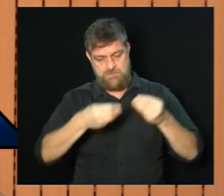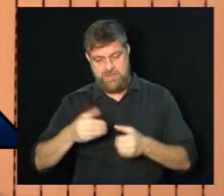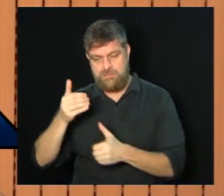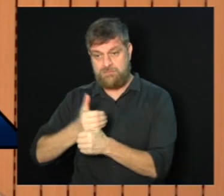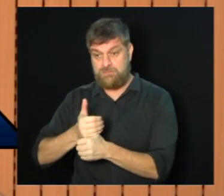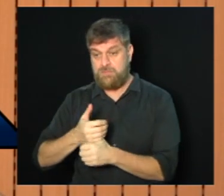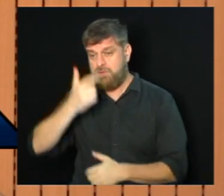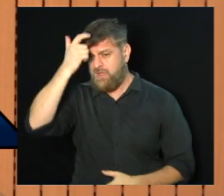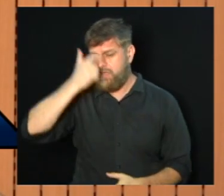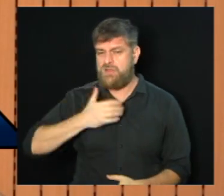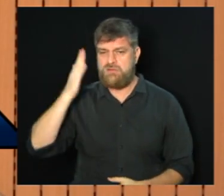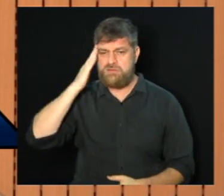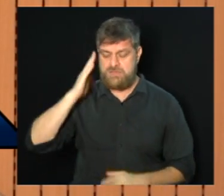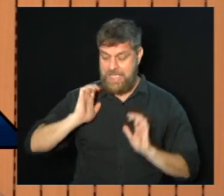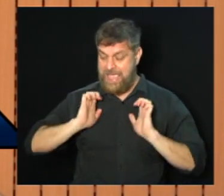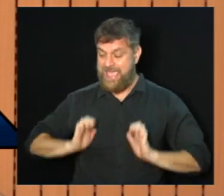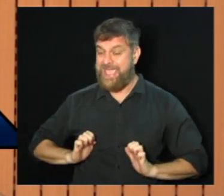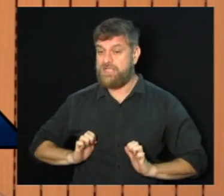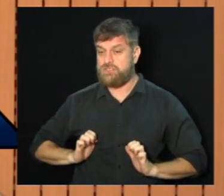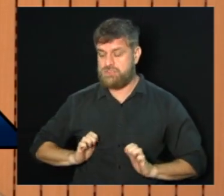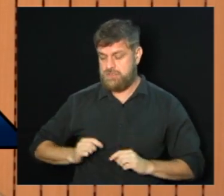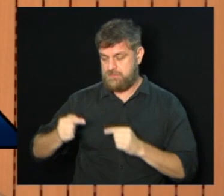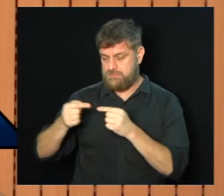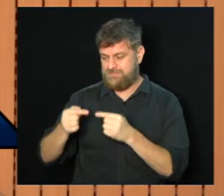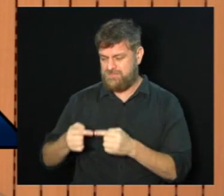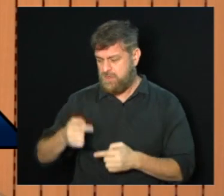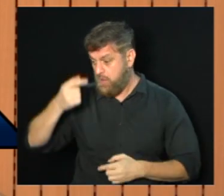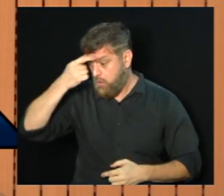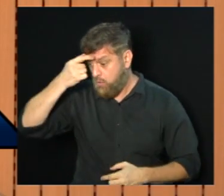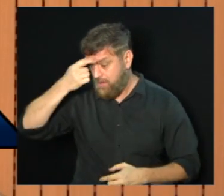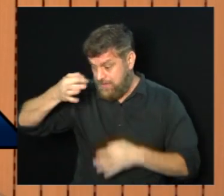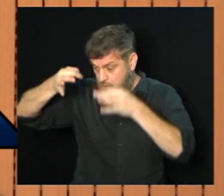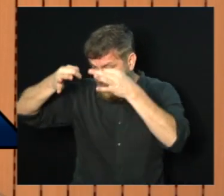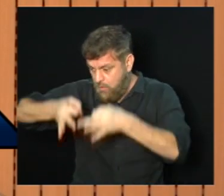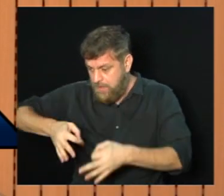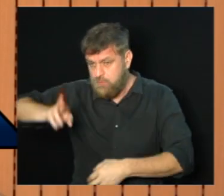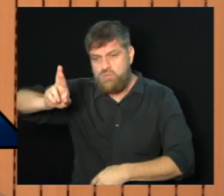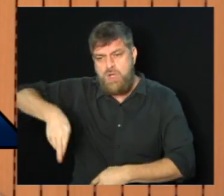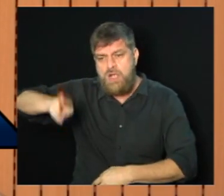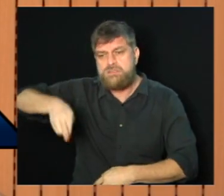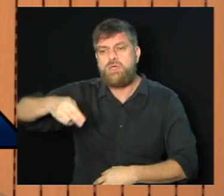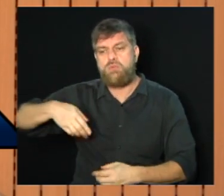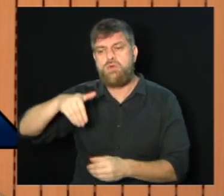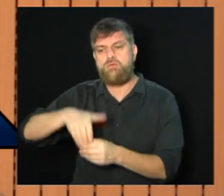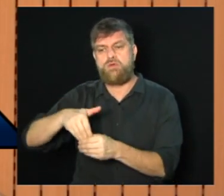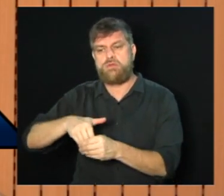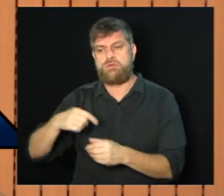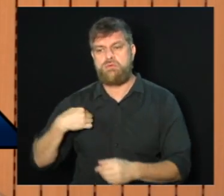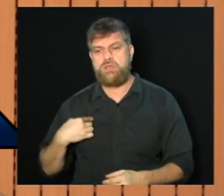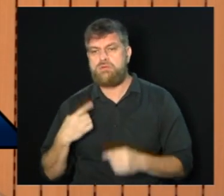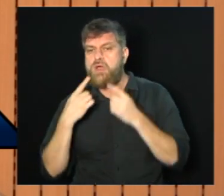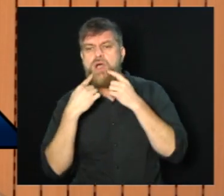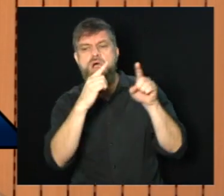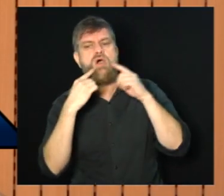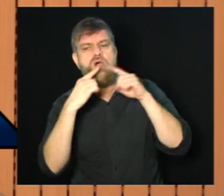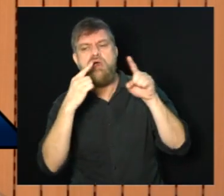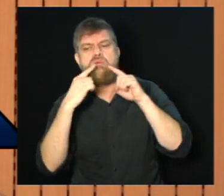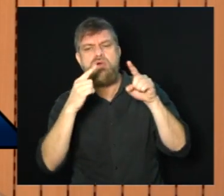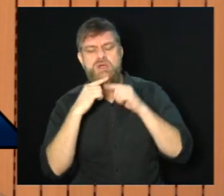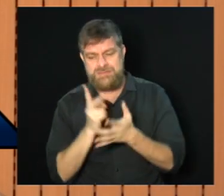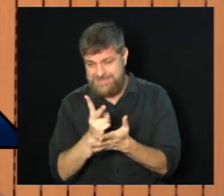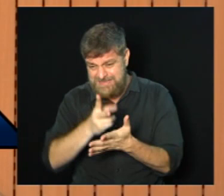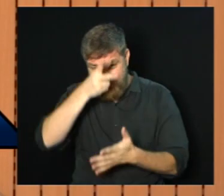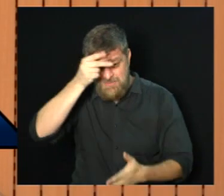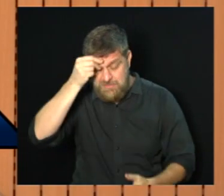acordo com as minhas convicções, de acordo com o que eu acho correto. E, mais uma vez, eu não faço oposição por oposição. Eu